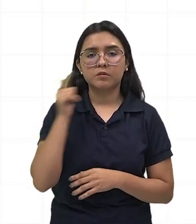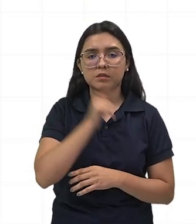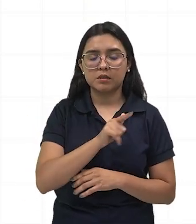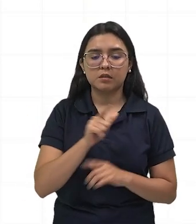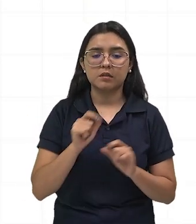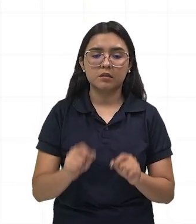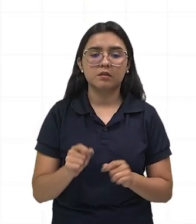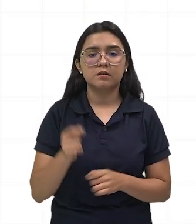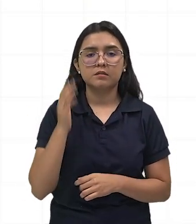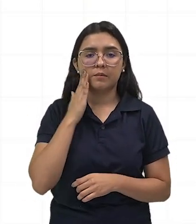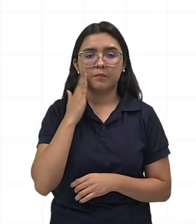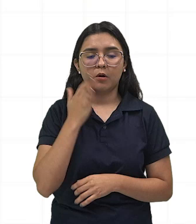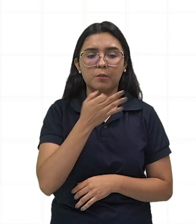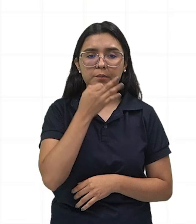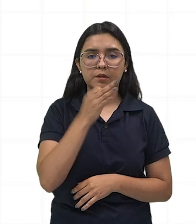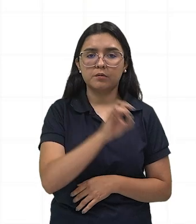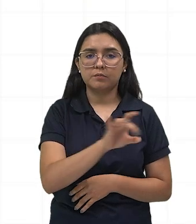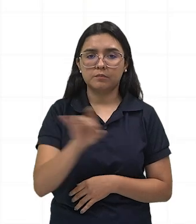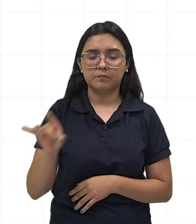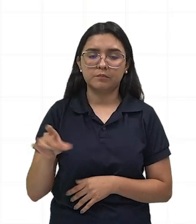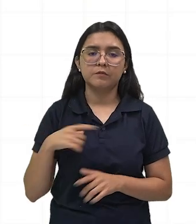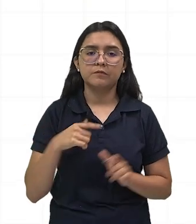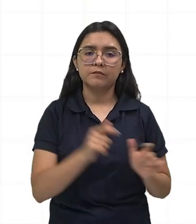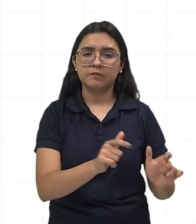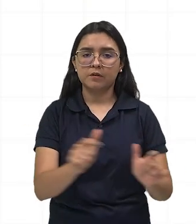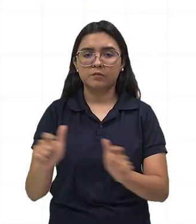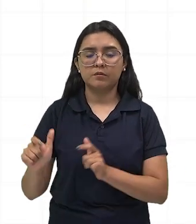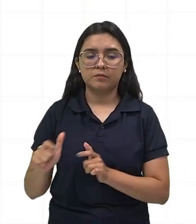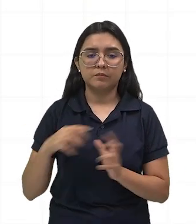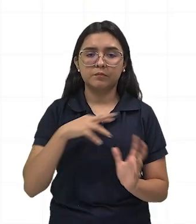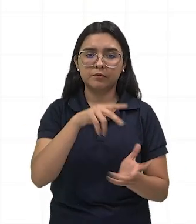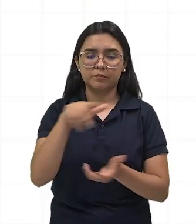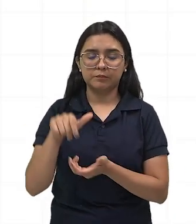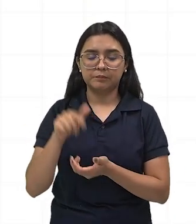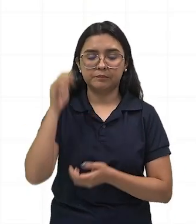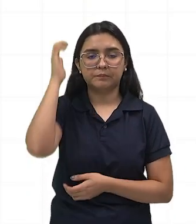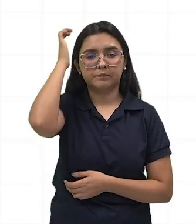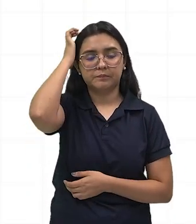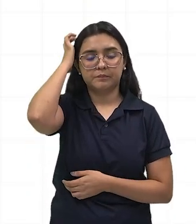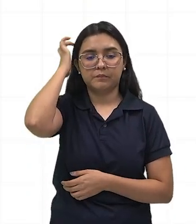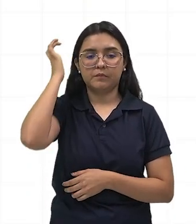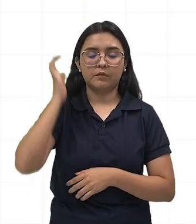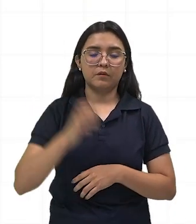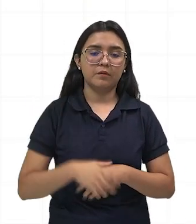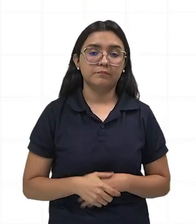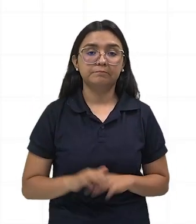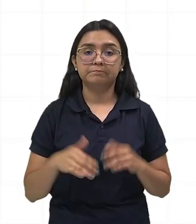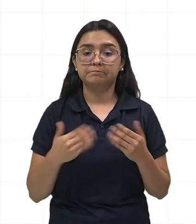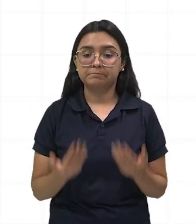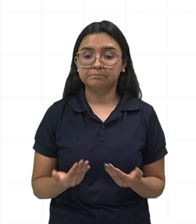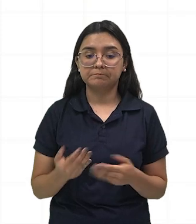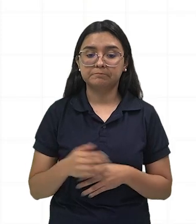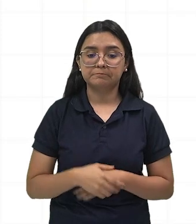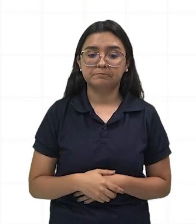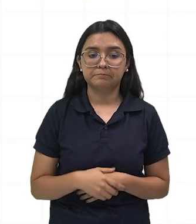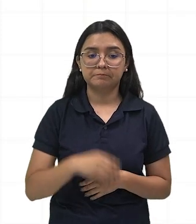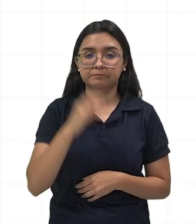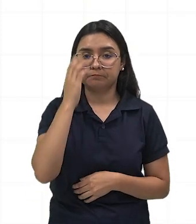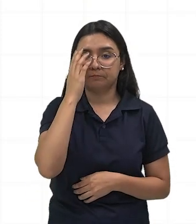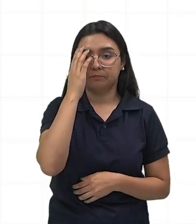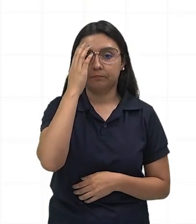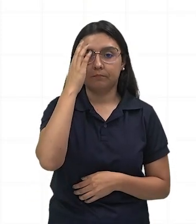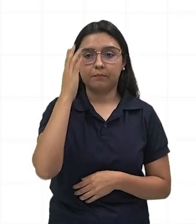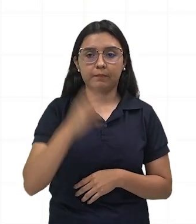né, sobre a opinião dos consumidores em diferentes partes do mundo. E aí?